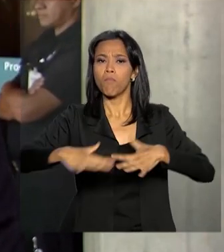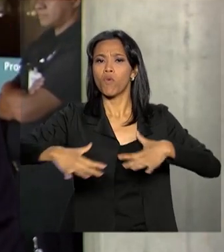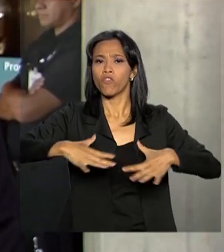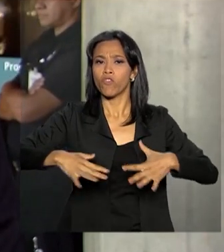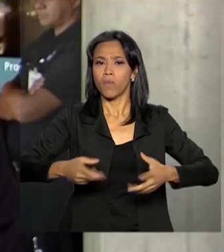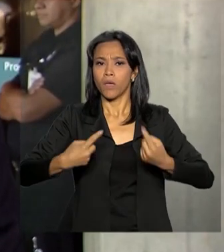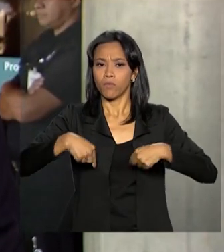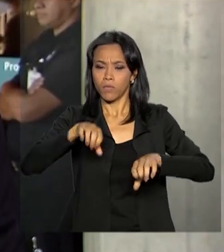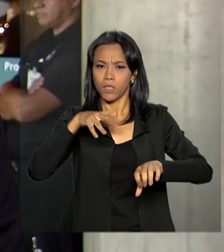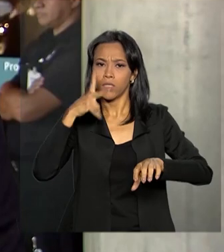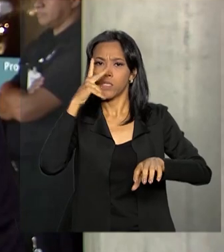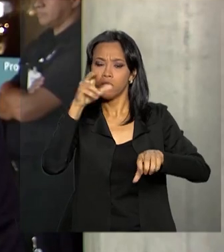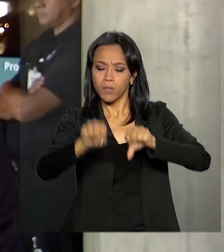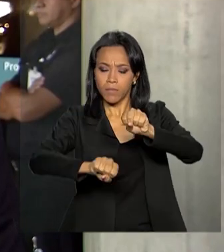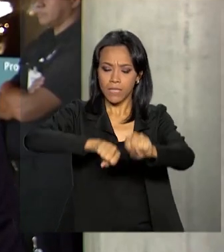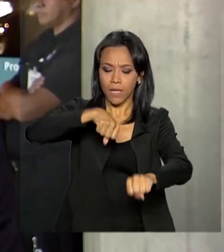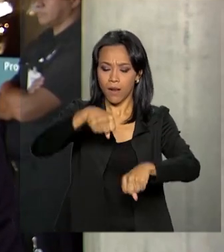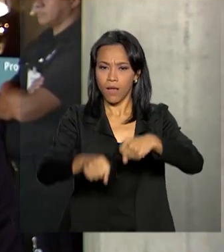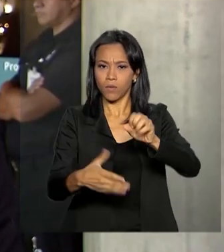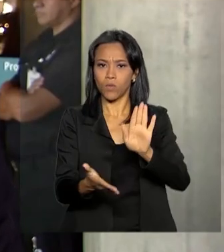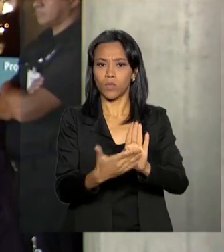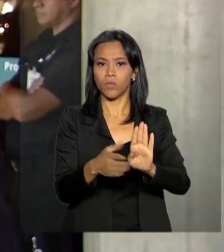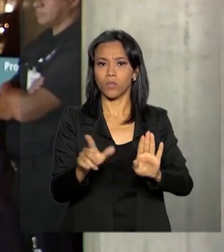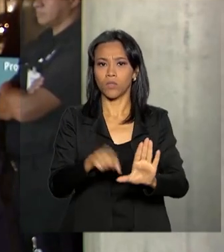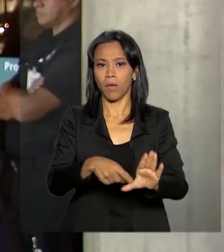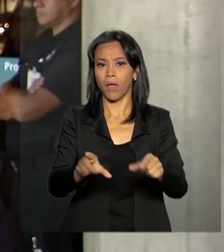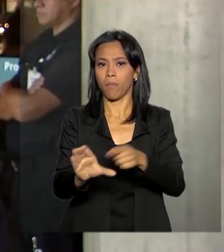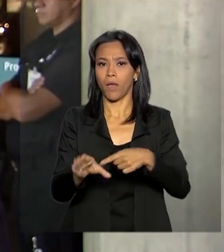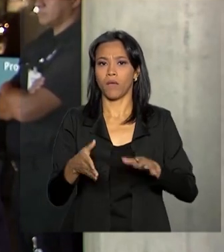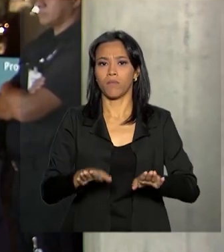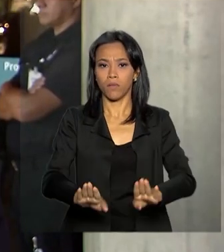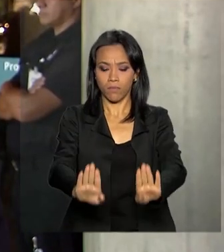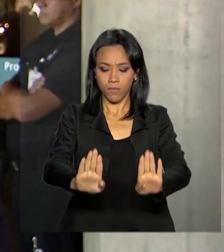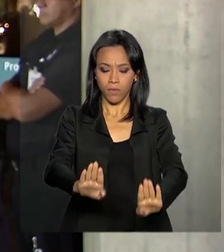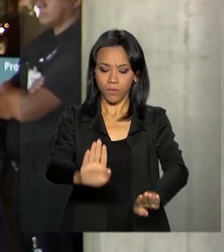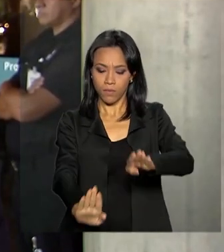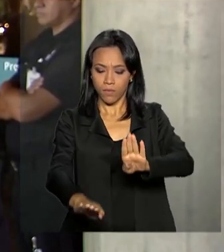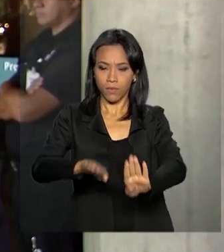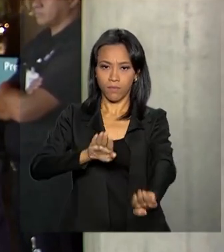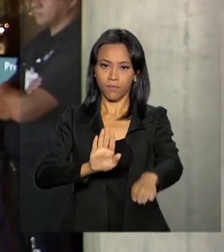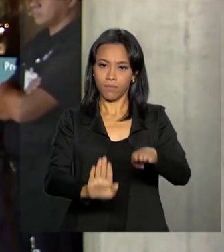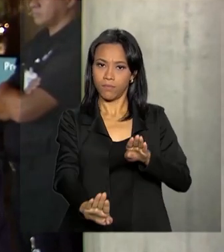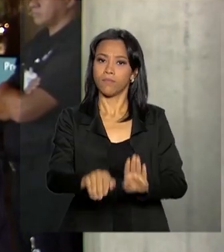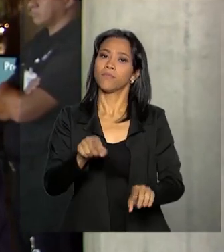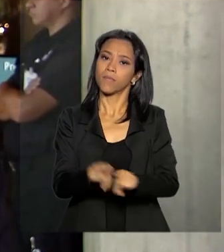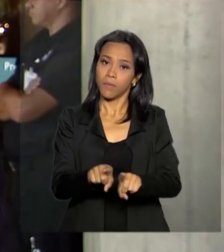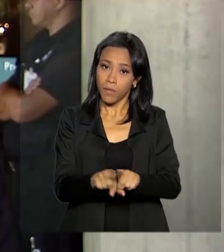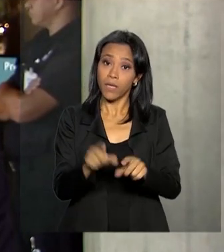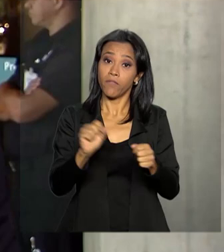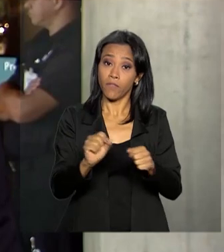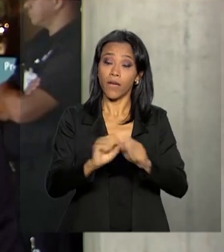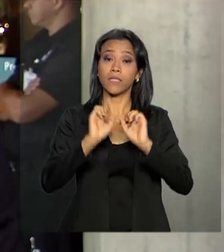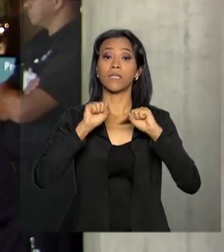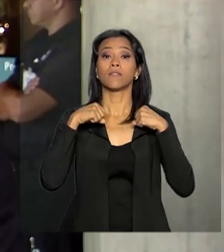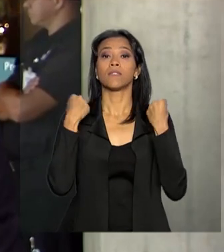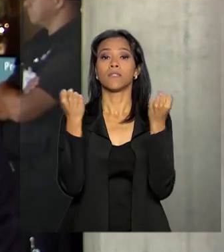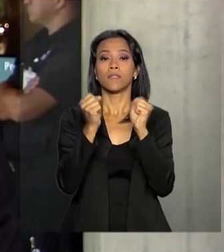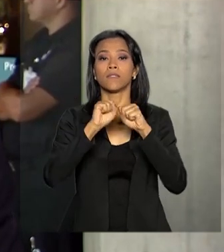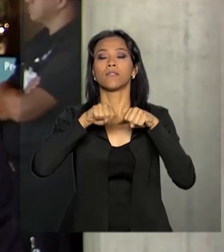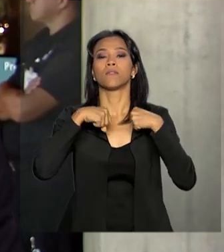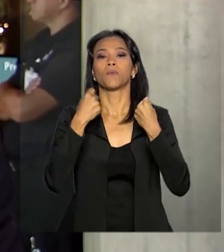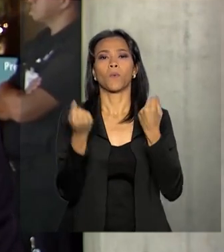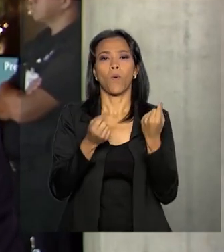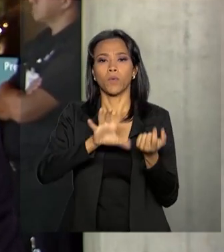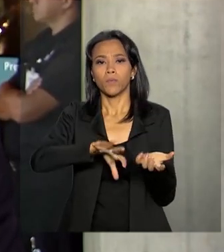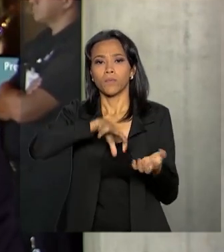ergométricas, que se acopla aos pés da cama. Também faz exercícios de fisioterapia respiratória, que são